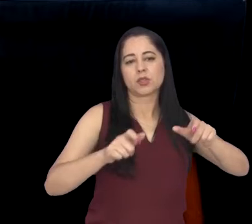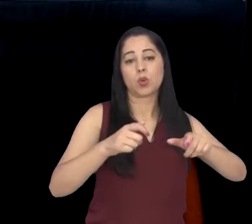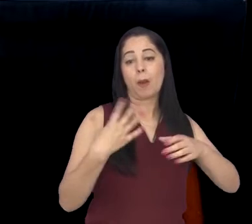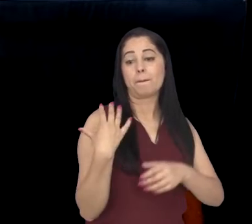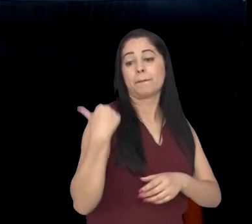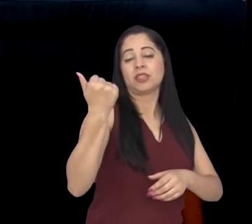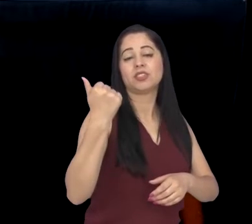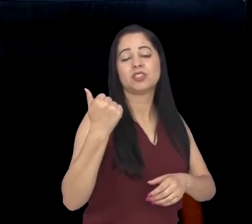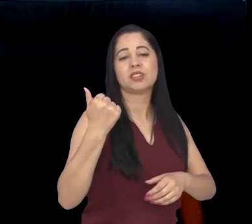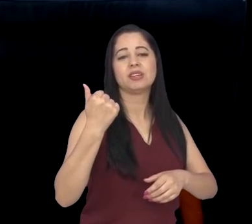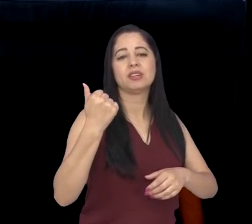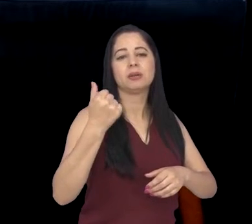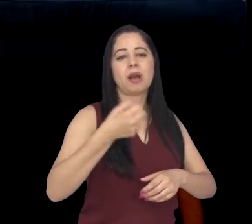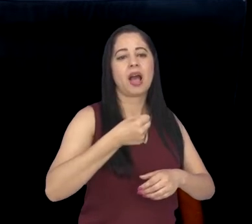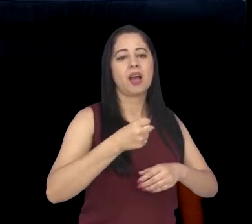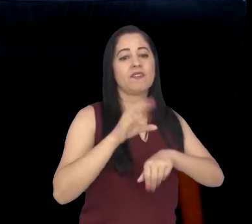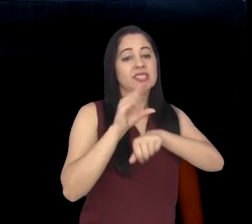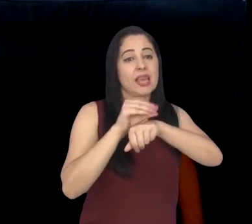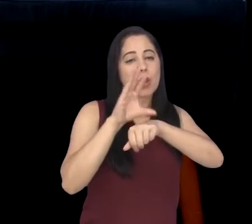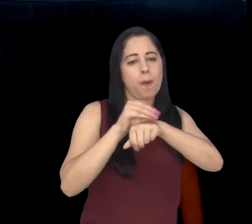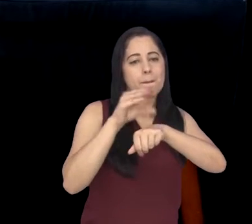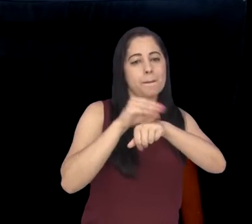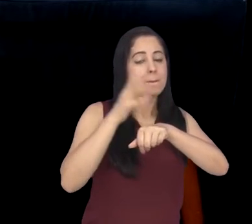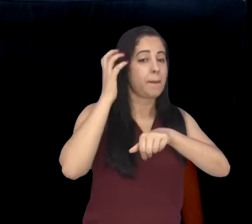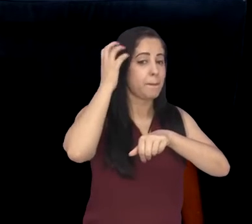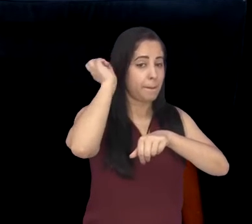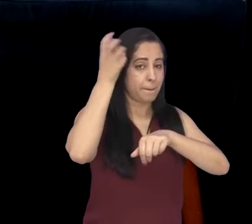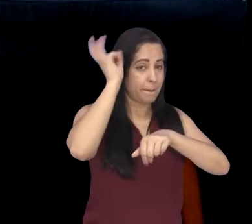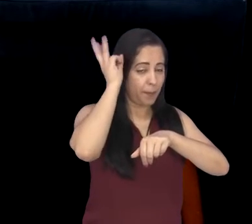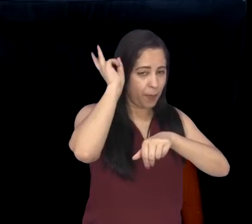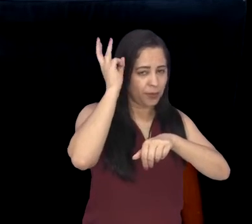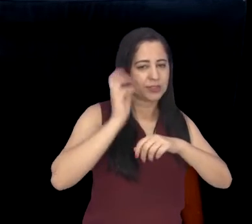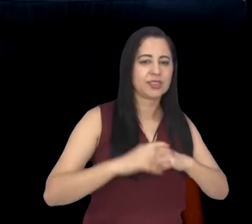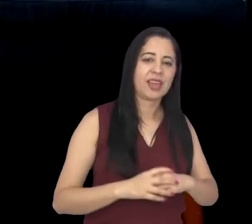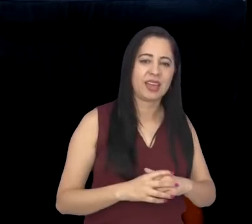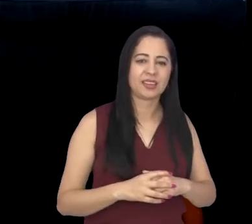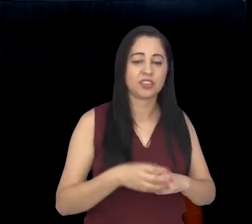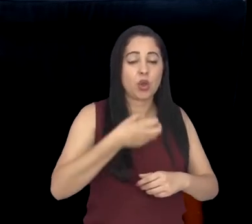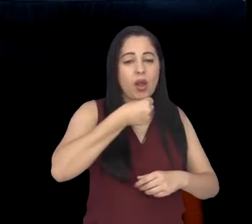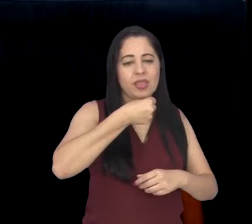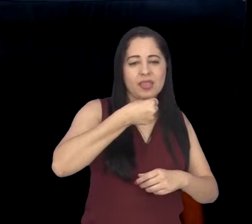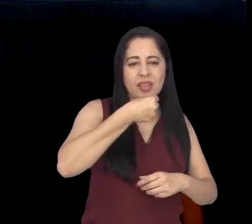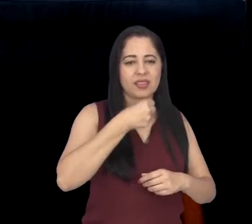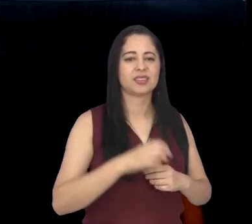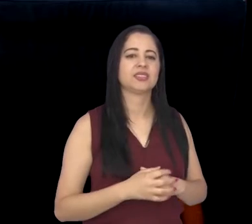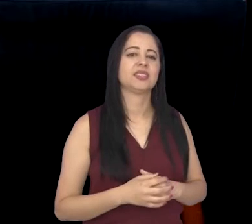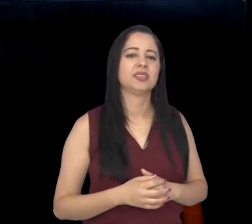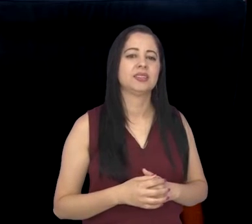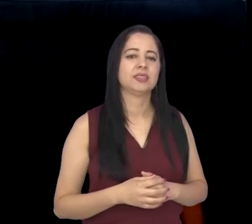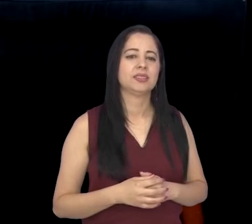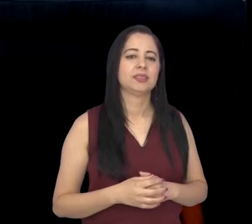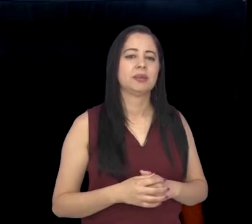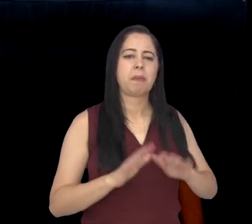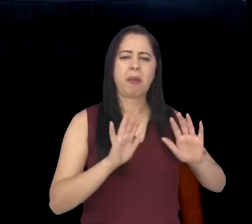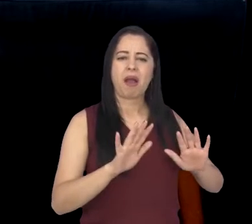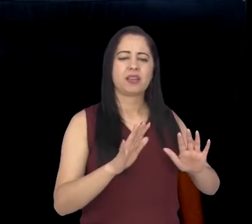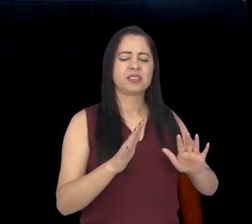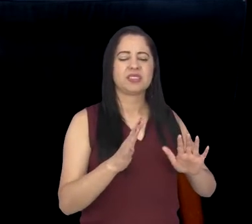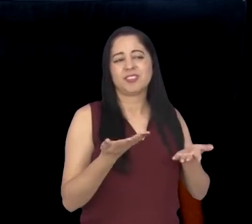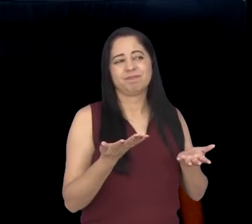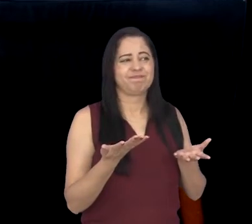né? E eu deixei de evoluir um pouco, eu confesso. É um